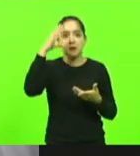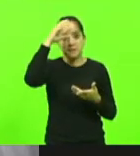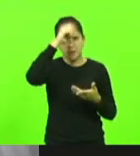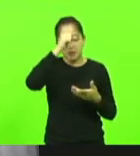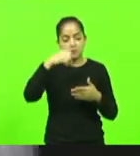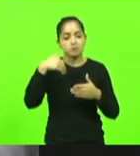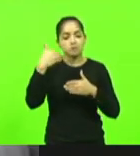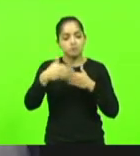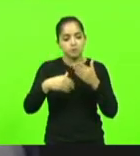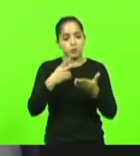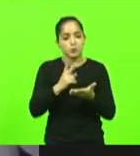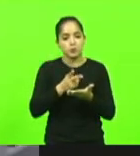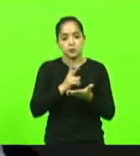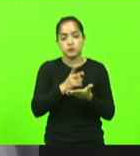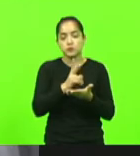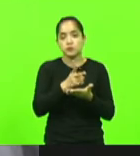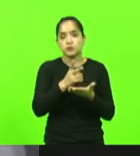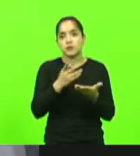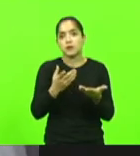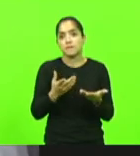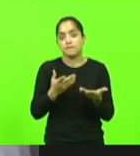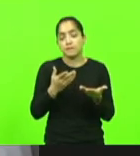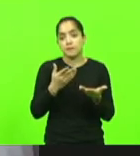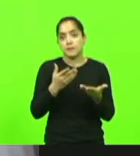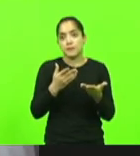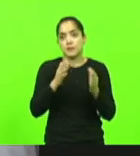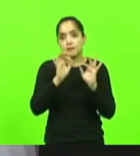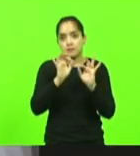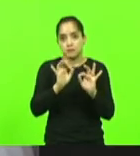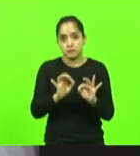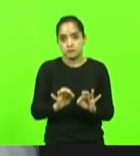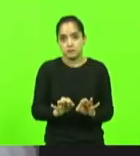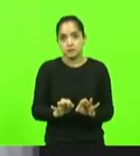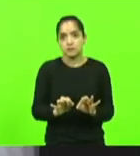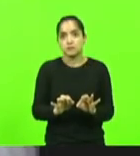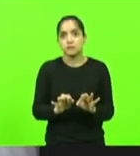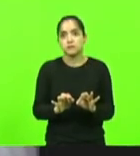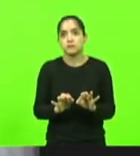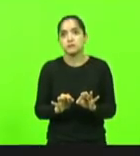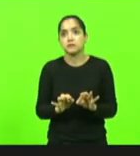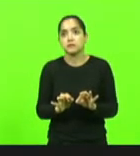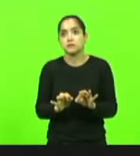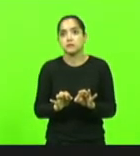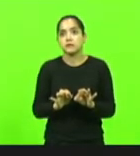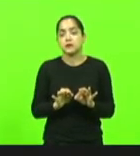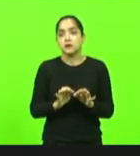eu tenho certeza que Vossa Excelência... Mais um minuto para o deputado Sopelsa.